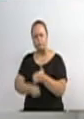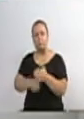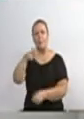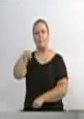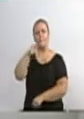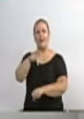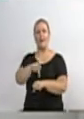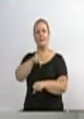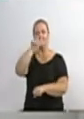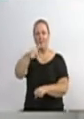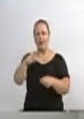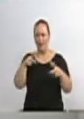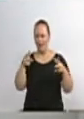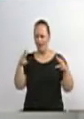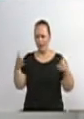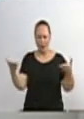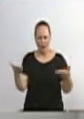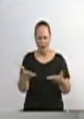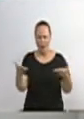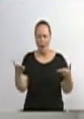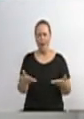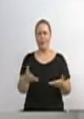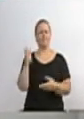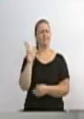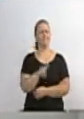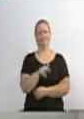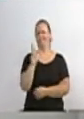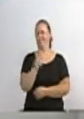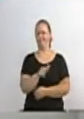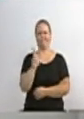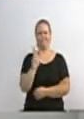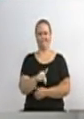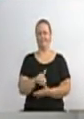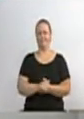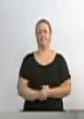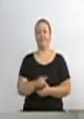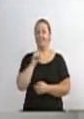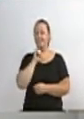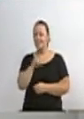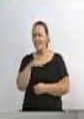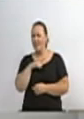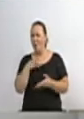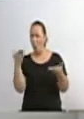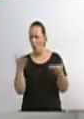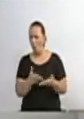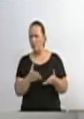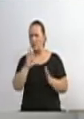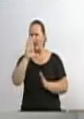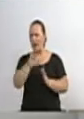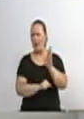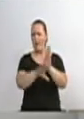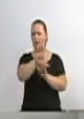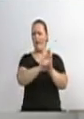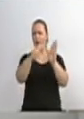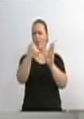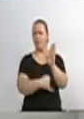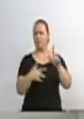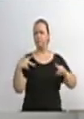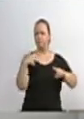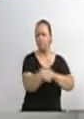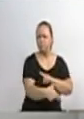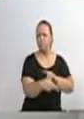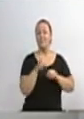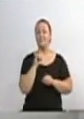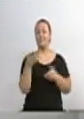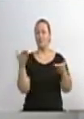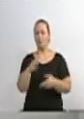a nação que é hoje. Nunca! Hoje, se existe combate à corrupção, se a Polícia Federal investiga,